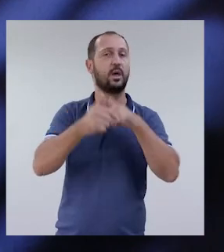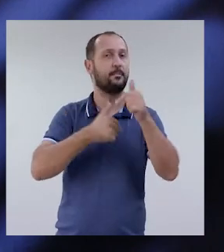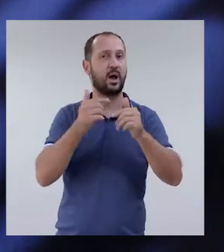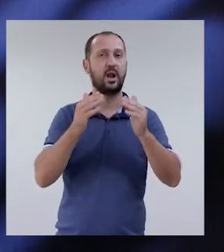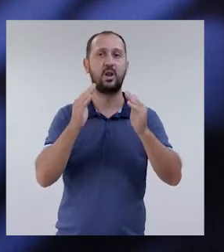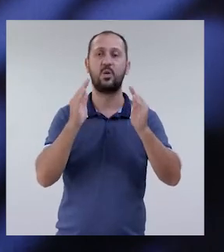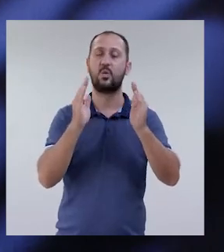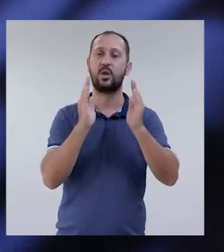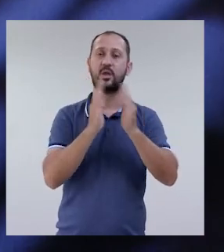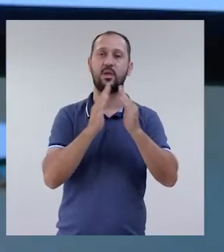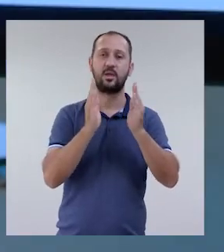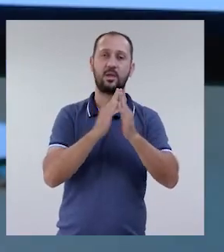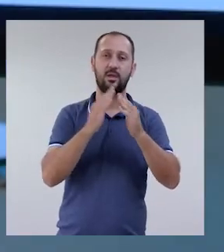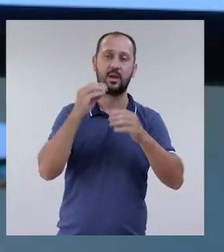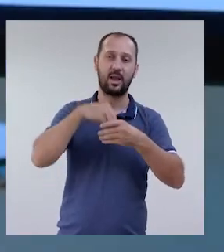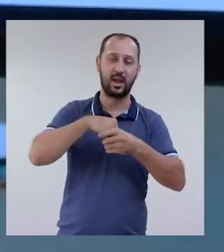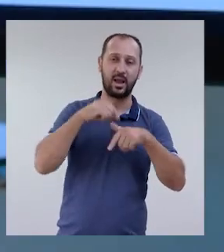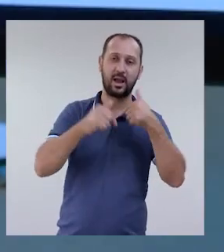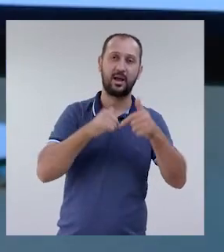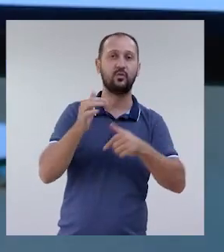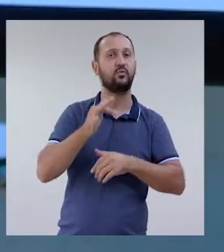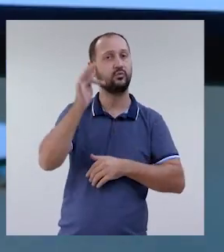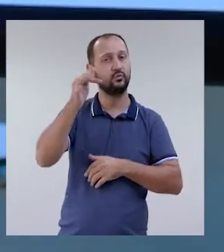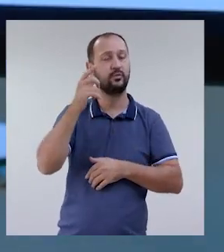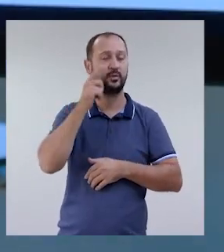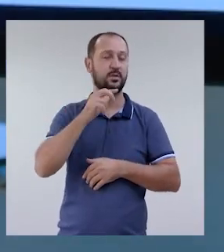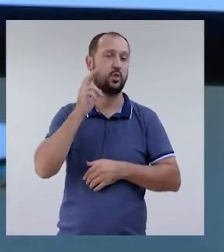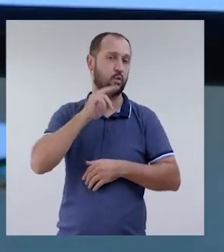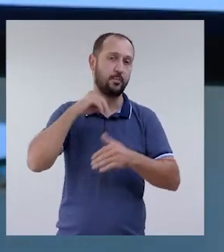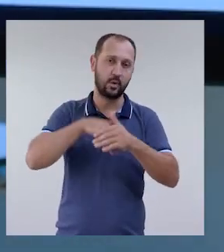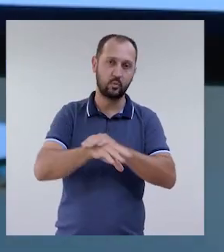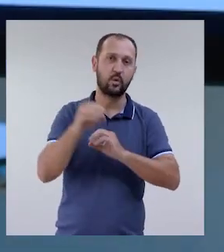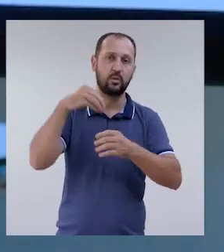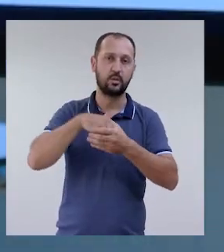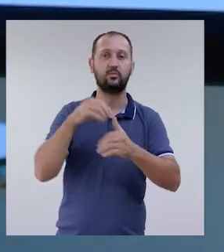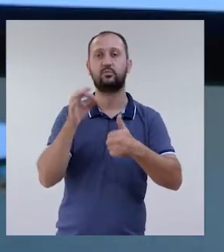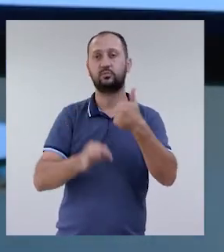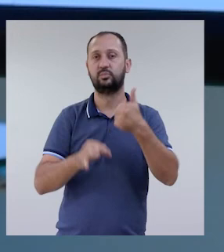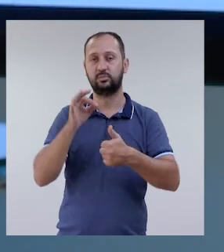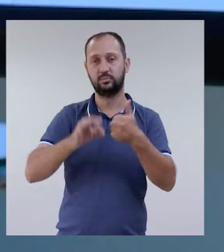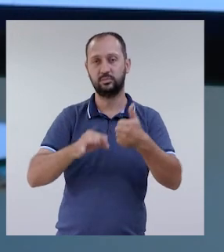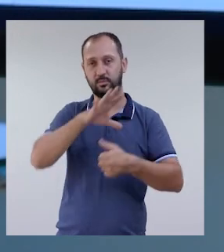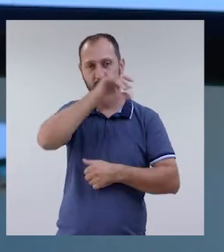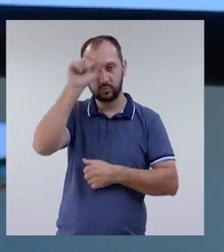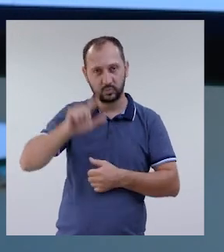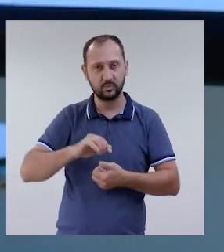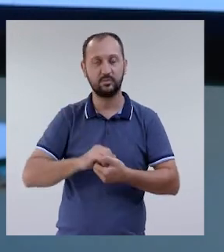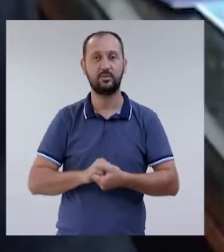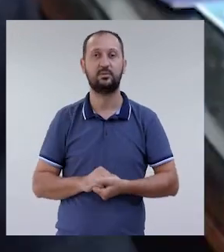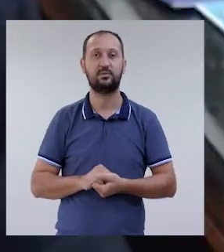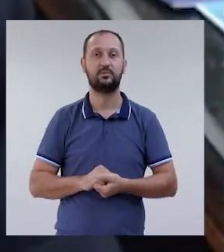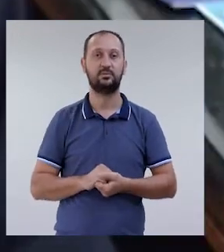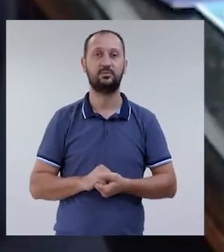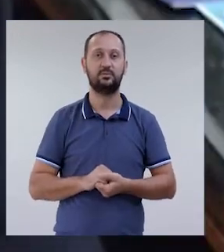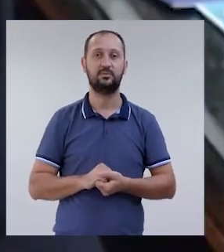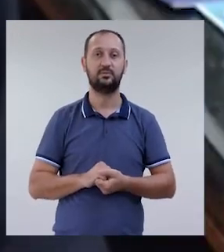home office, vão se tornar uma realidade no futuro, a partir de agora, no Tribunal de Justiça de Mato Grosso do Sul.